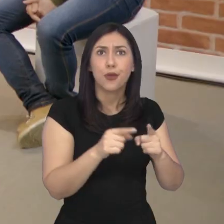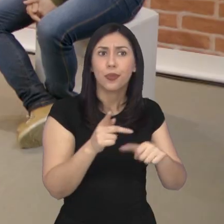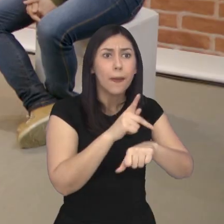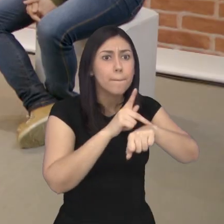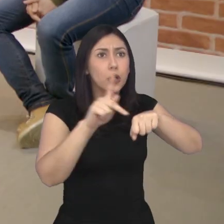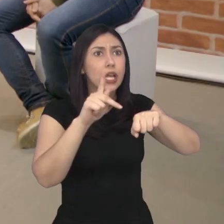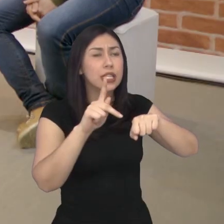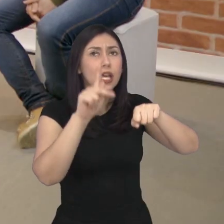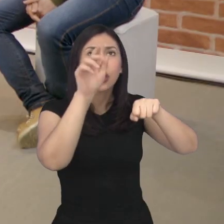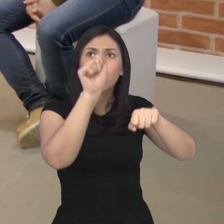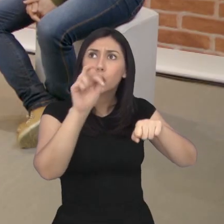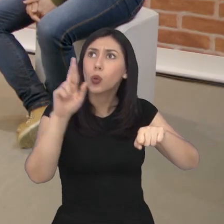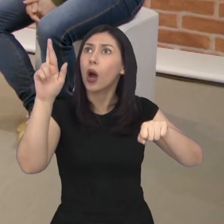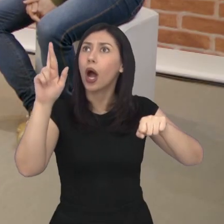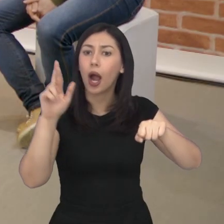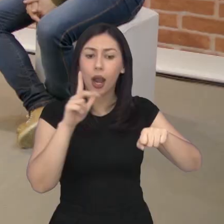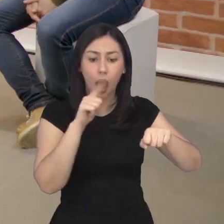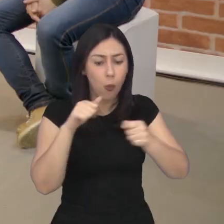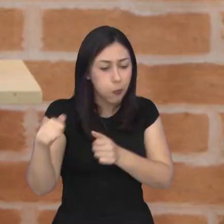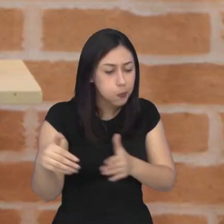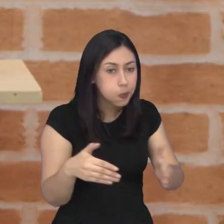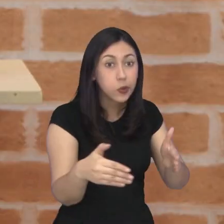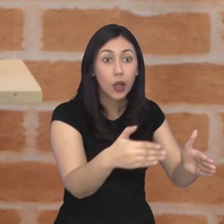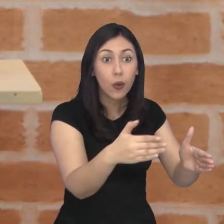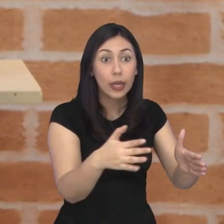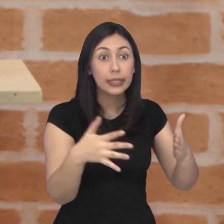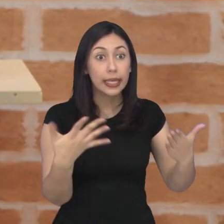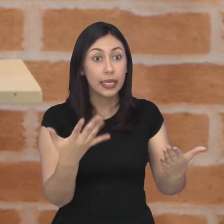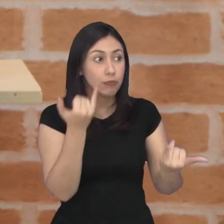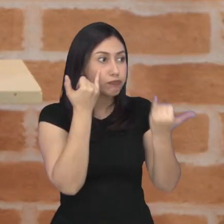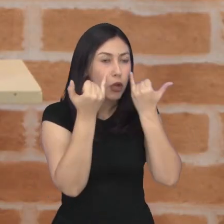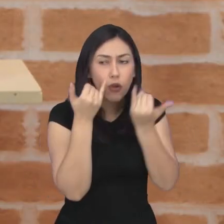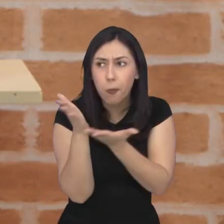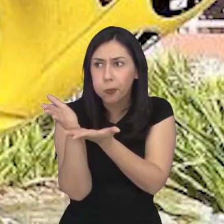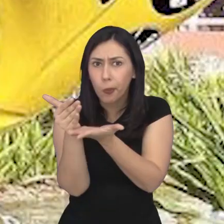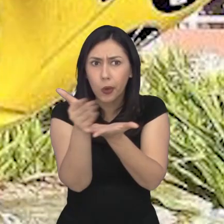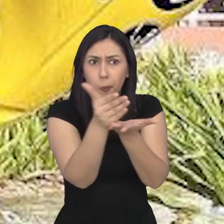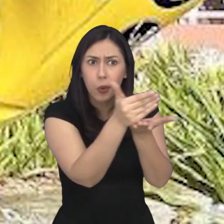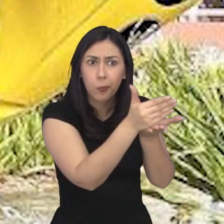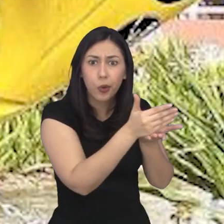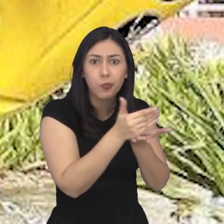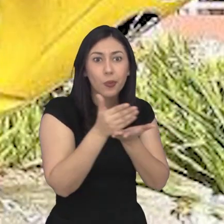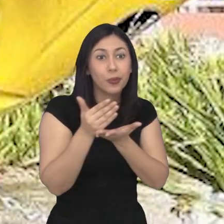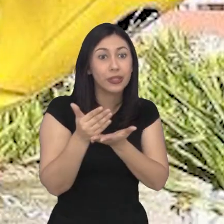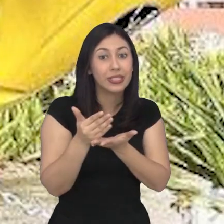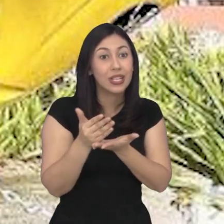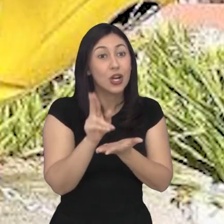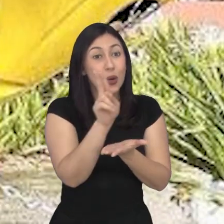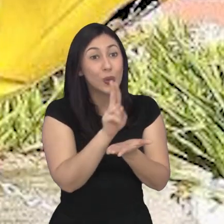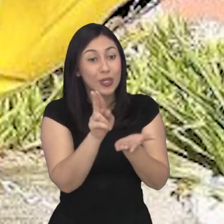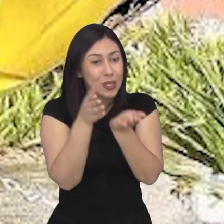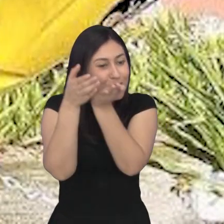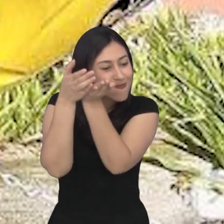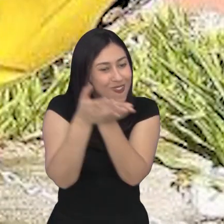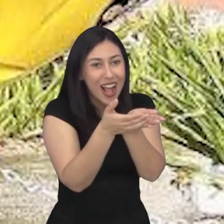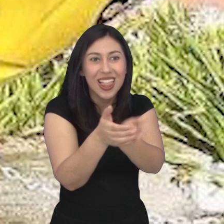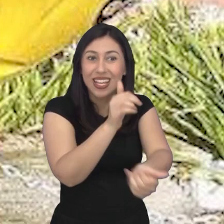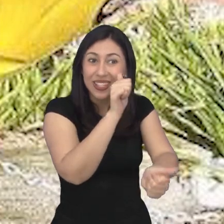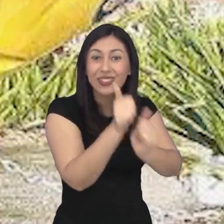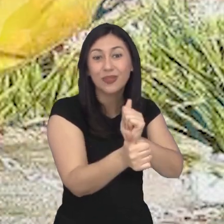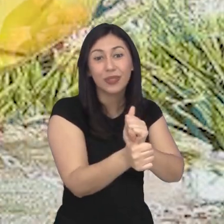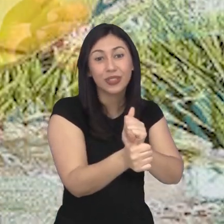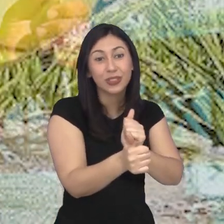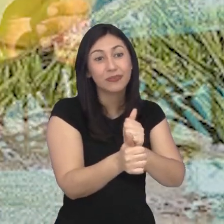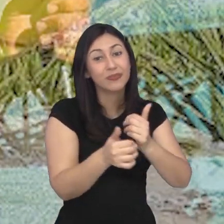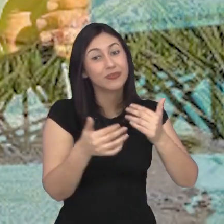quanto do ar e da sociedade. A sociedade foi onde a gente obteve mais informações e nesse momento usando o caiaque extremo,